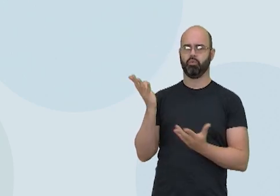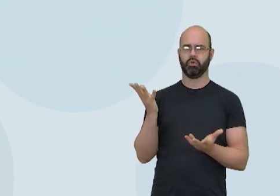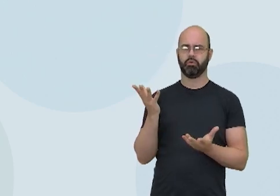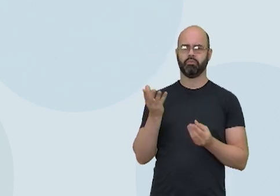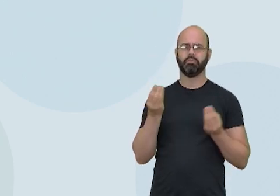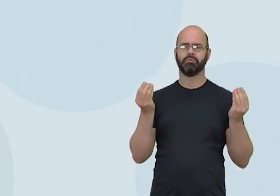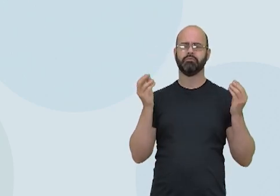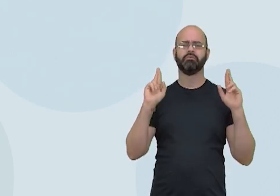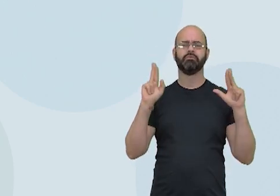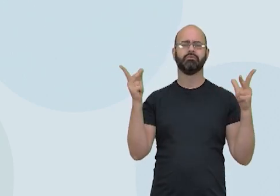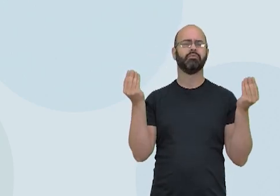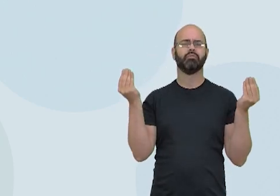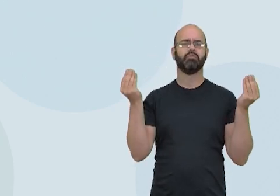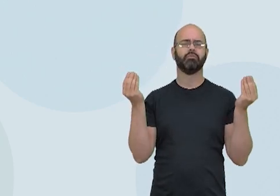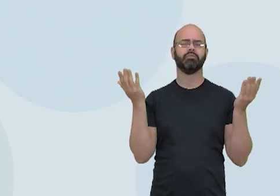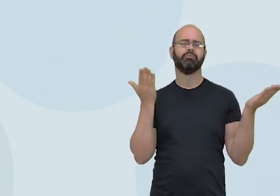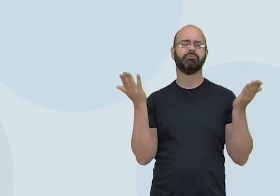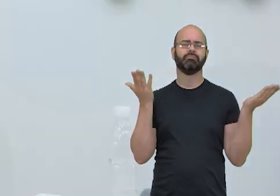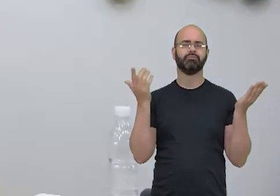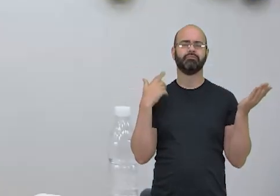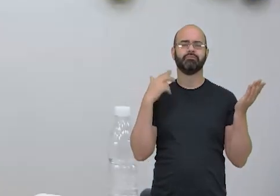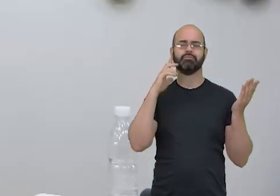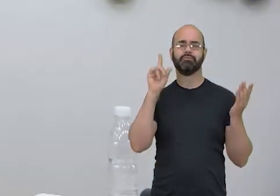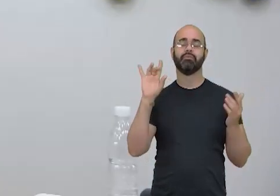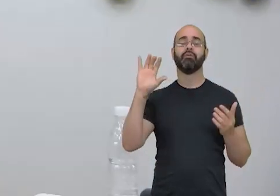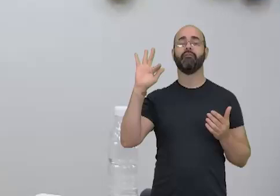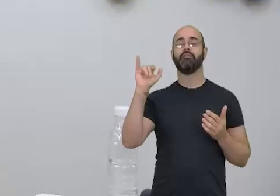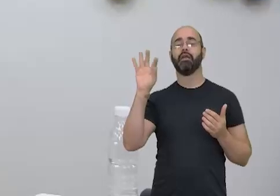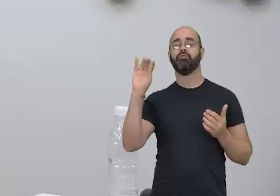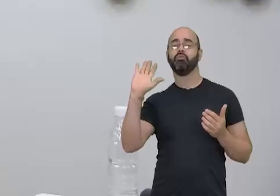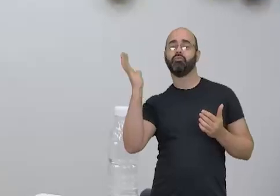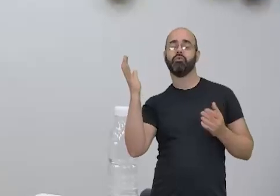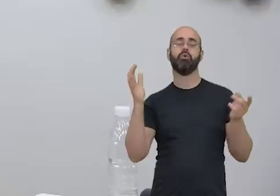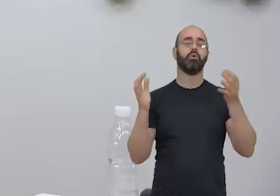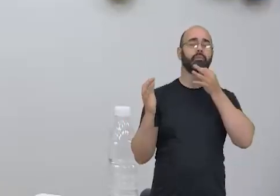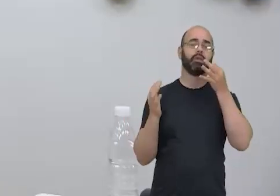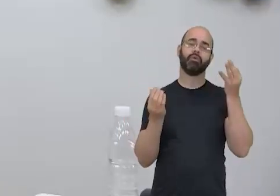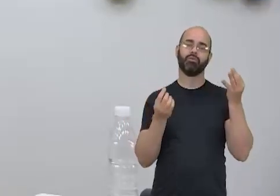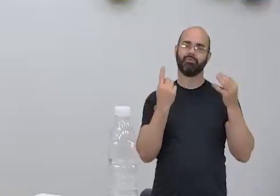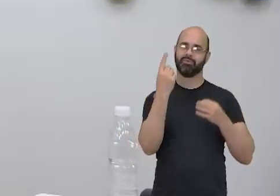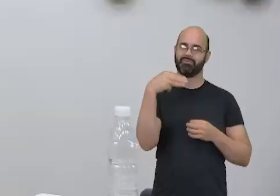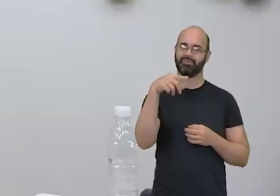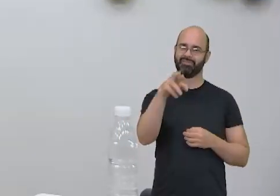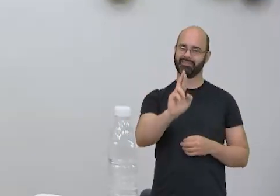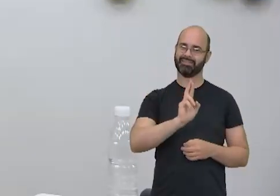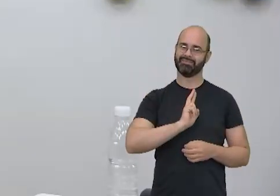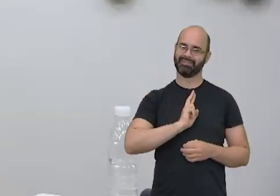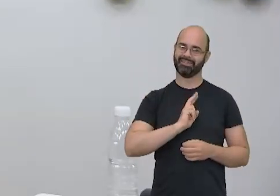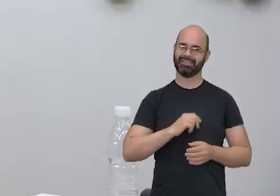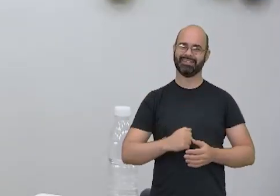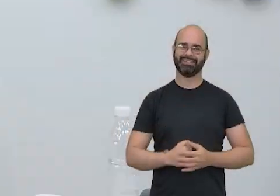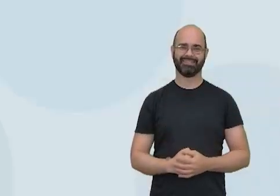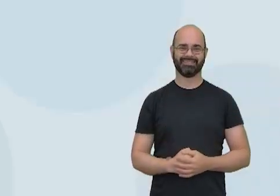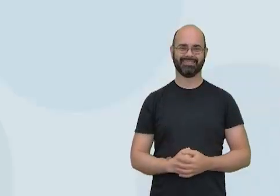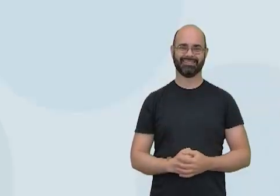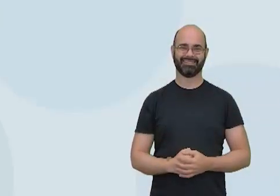entre eles. Muito bem. Então, qual que é a diferença entre fato e opinião? Vamos lá? 1 minutinho e meio para vocês responderem.